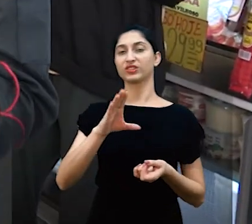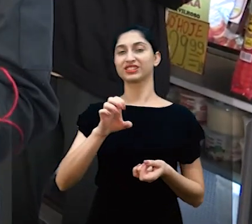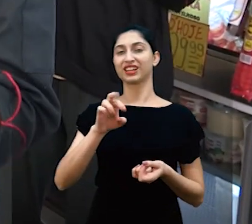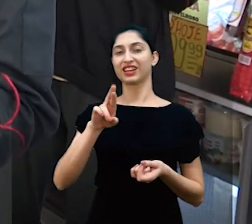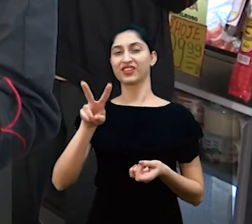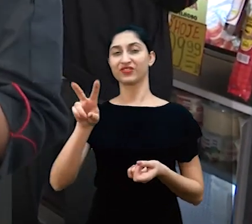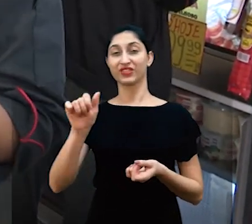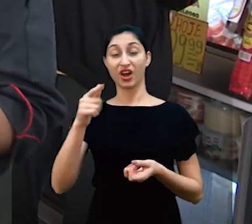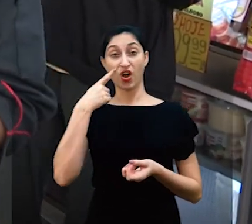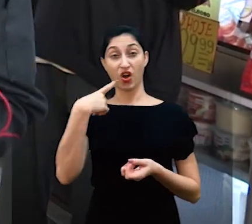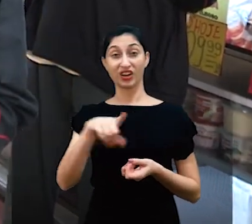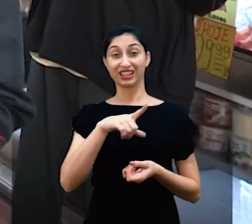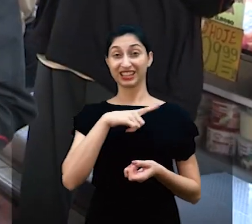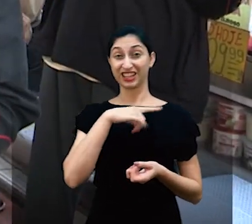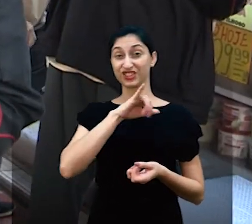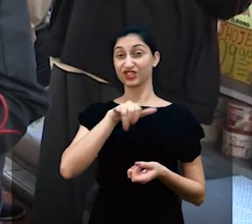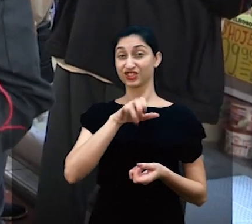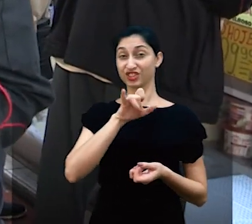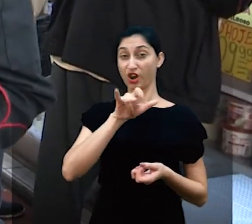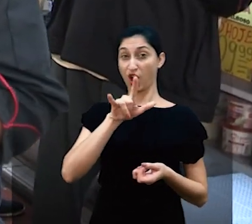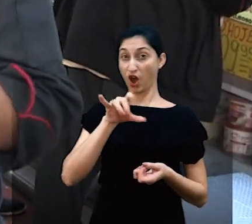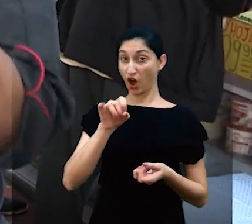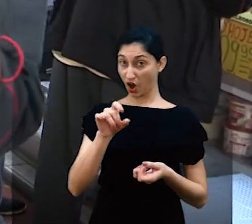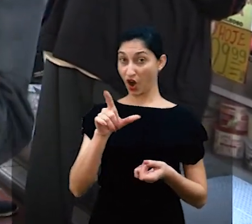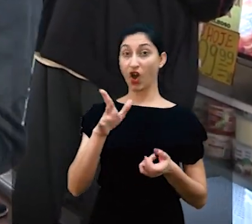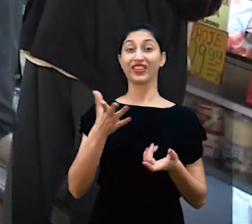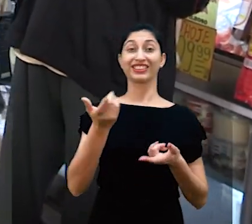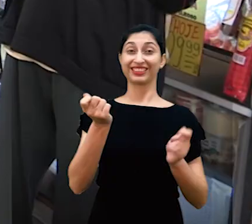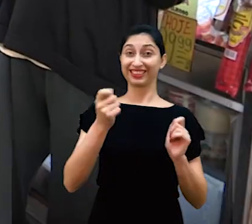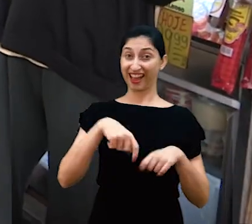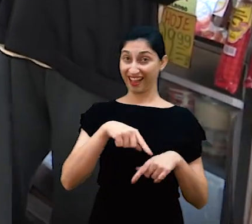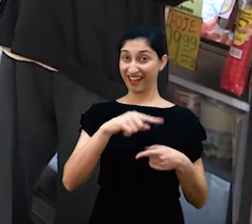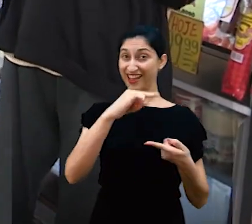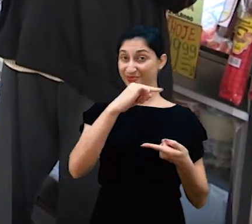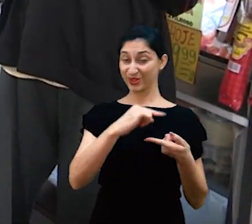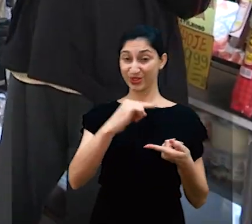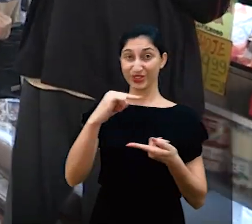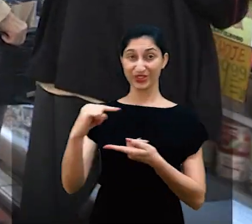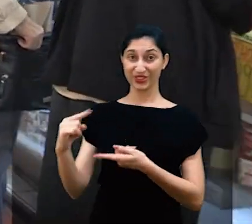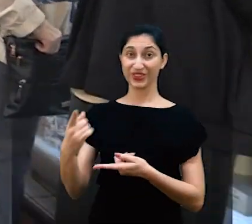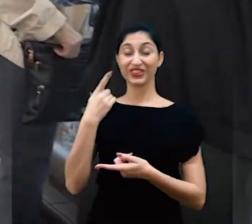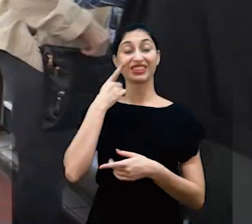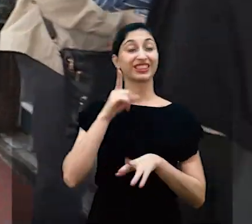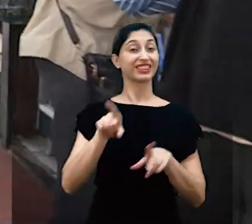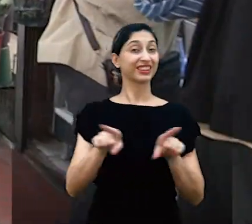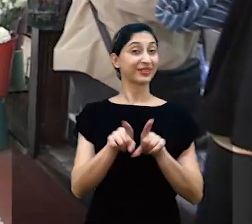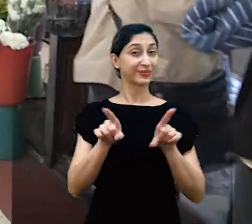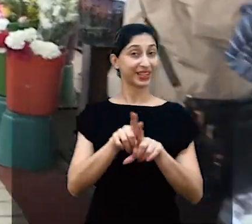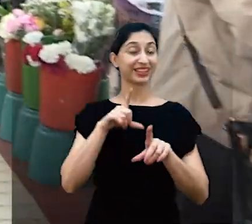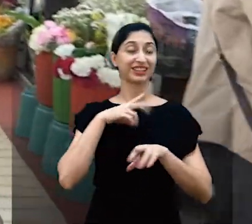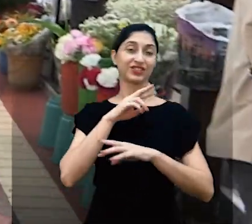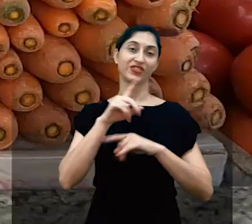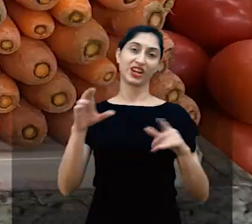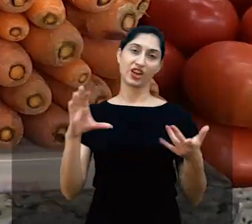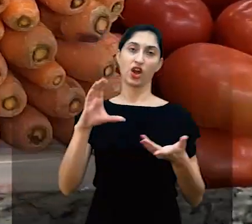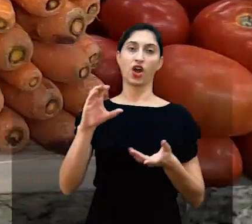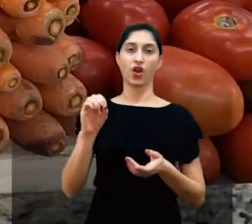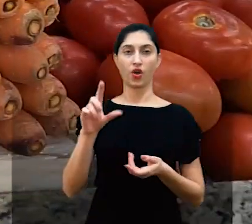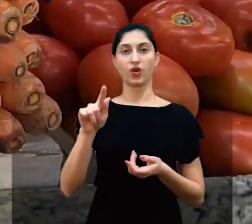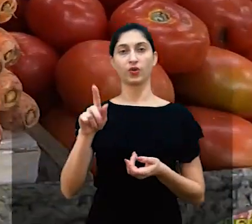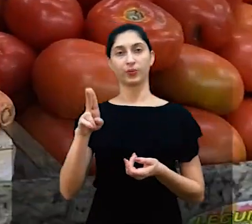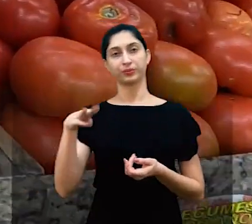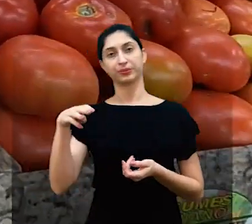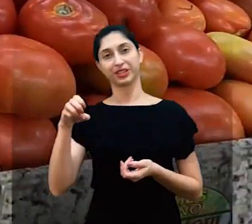conserva maravilhosa, fantástica. E eles têm umas coisas diferentes também, que nós temos cogumelo. E